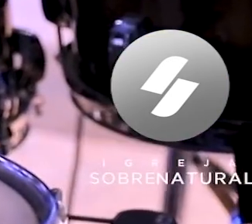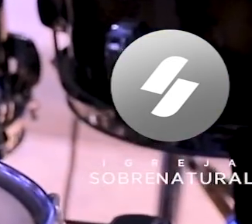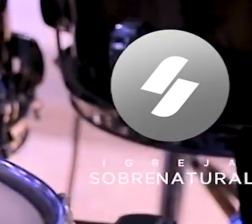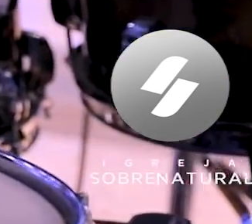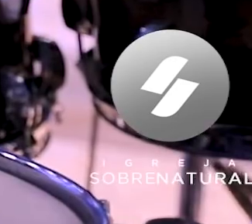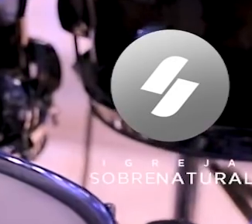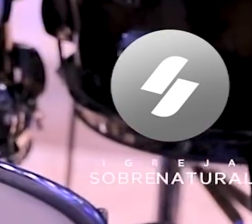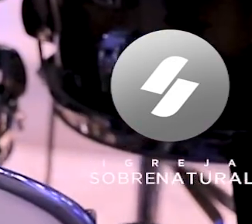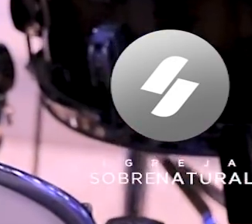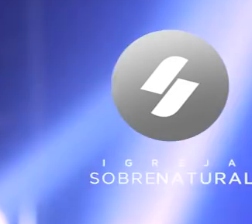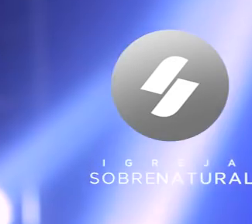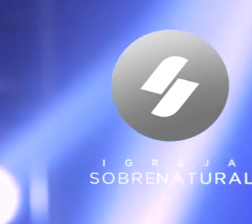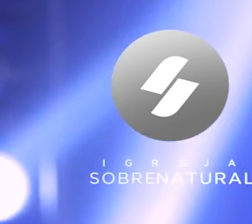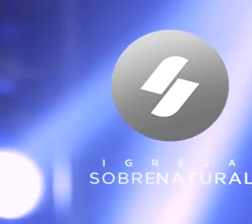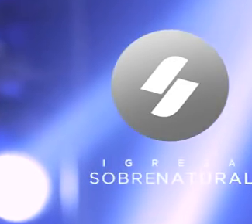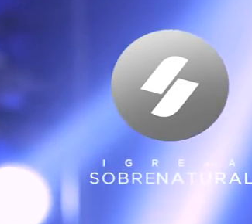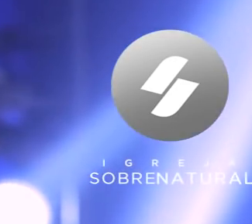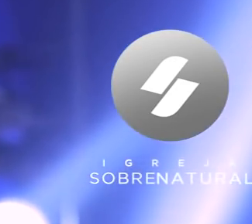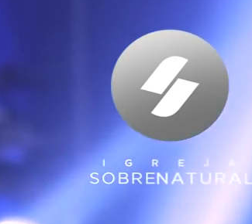e